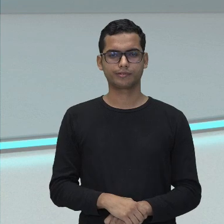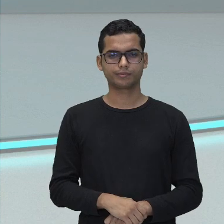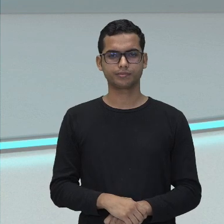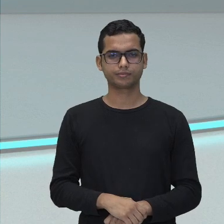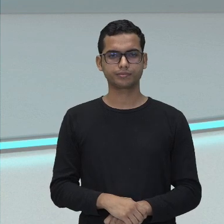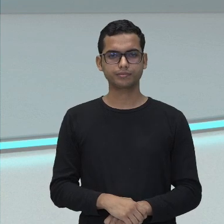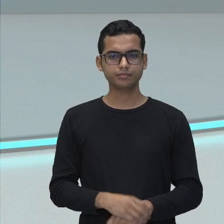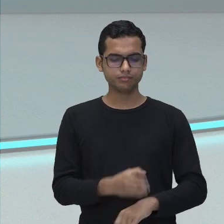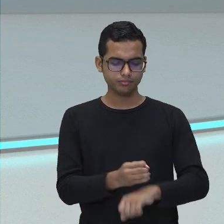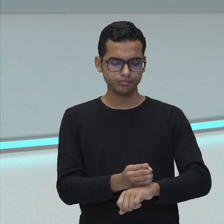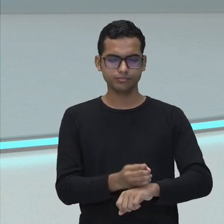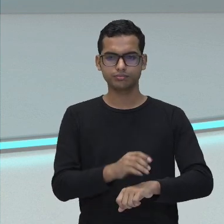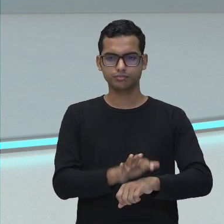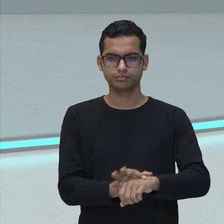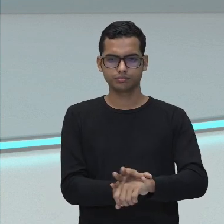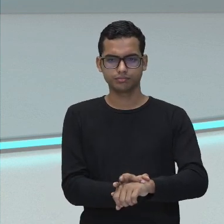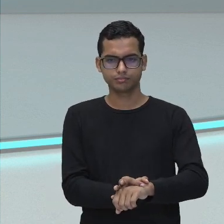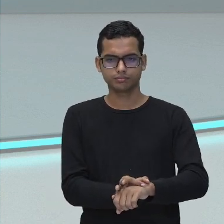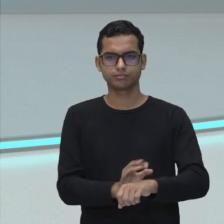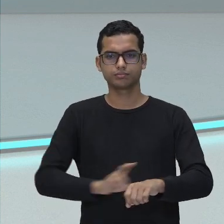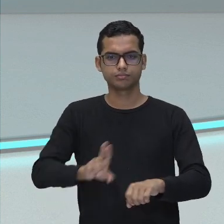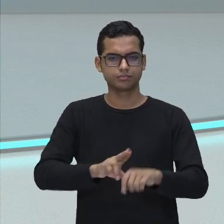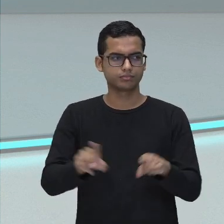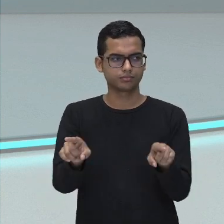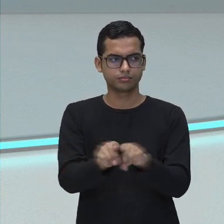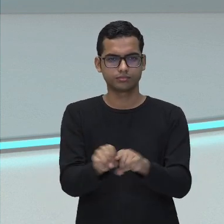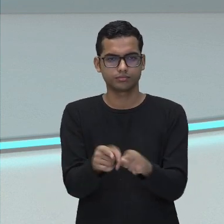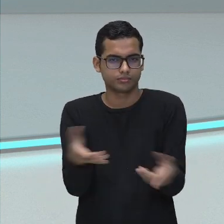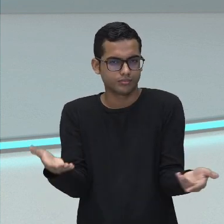brao vamos inar